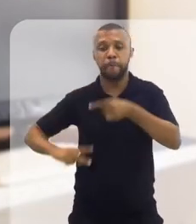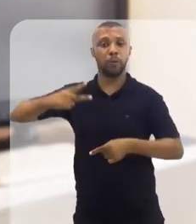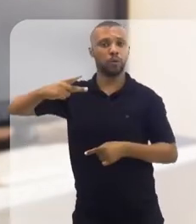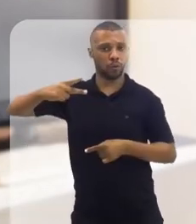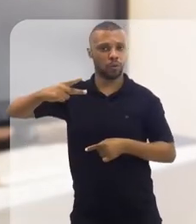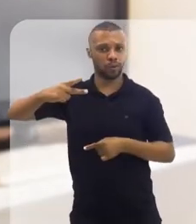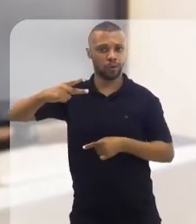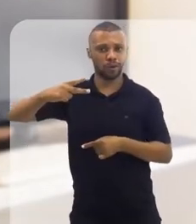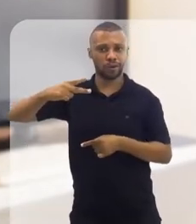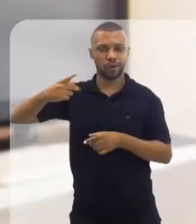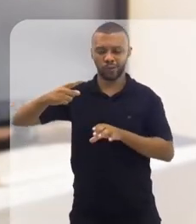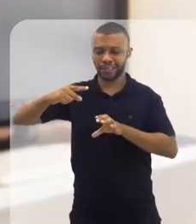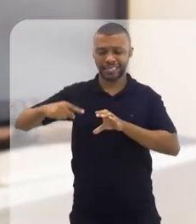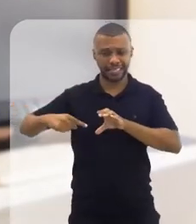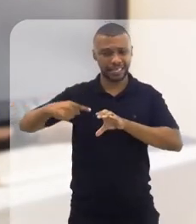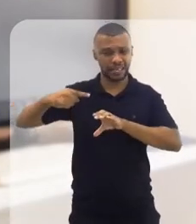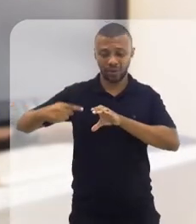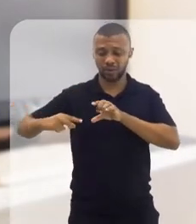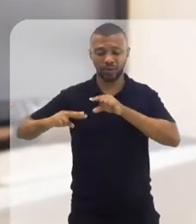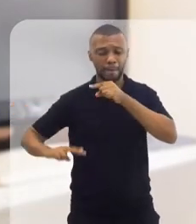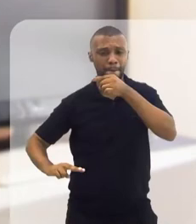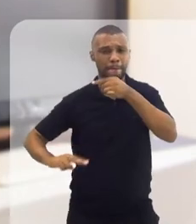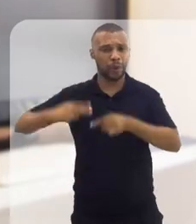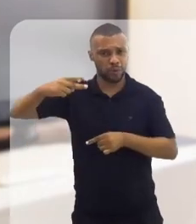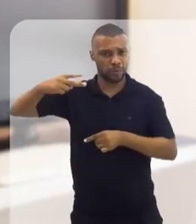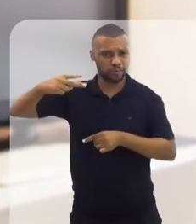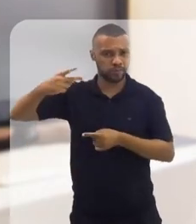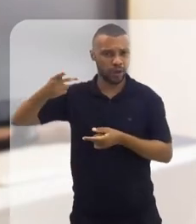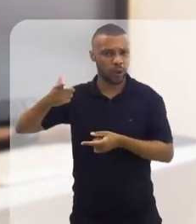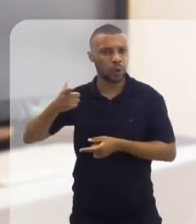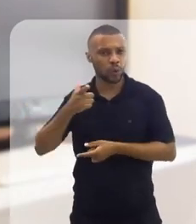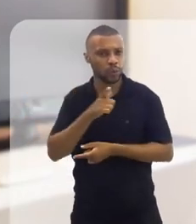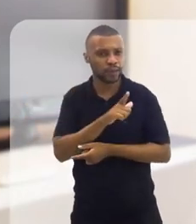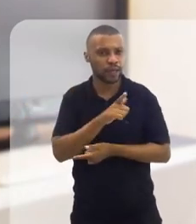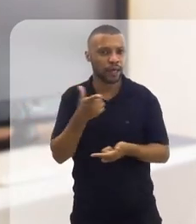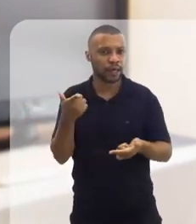pouco com esse ciclo. E aí você fala, o que eu entendi do que você